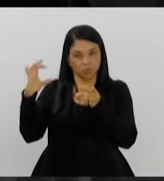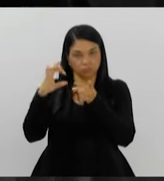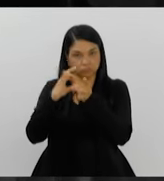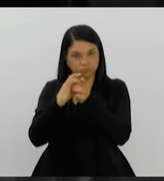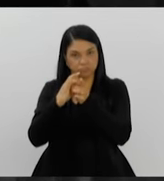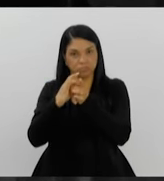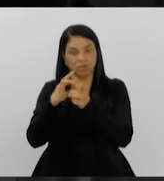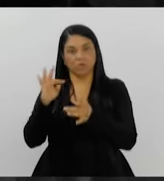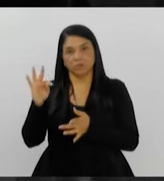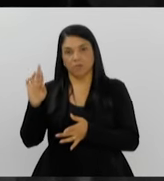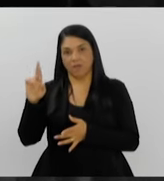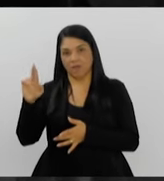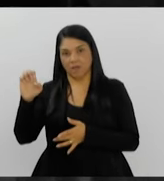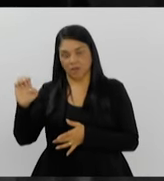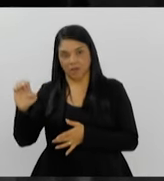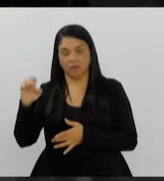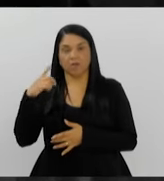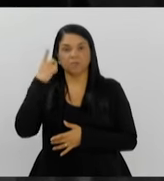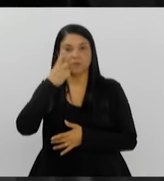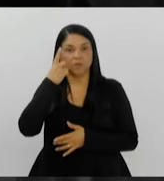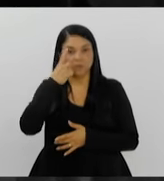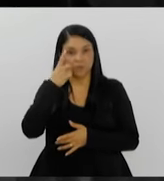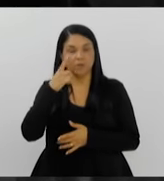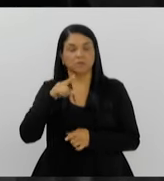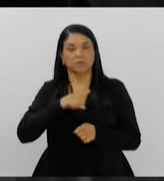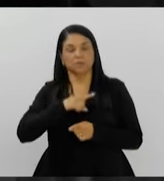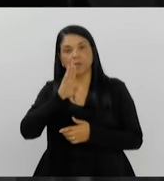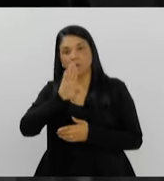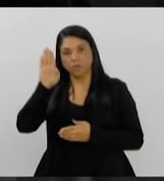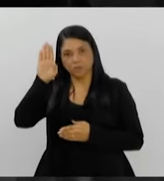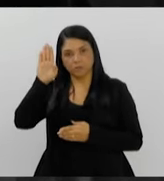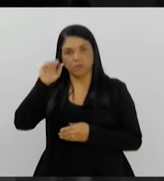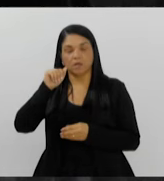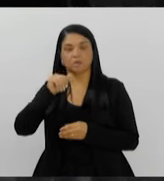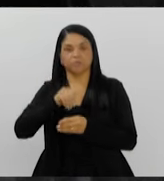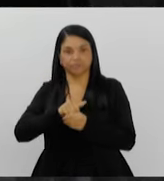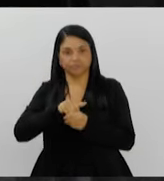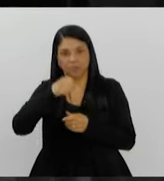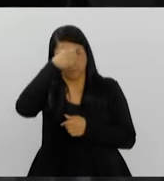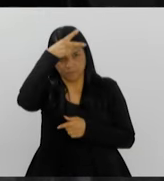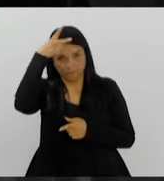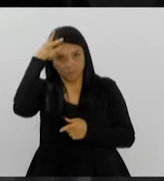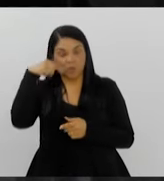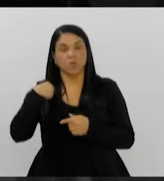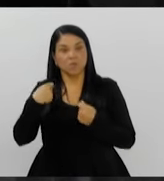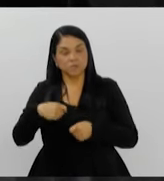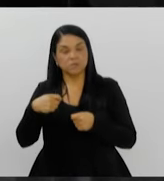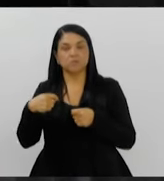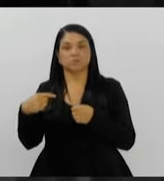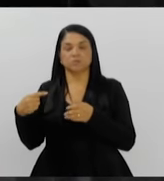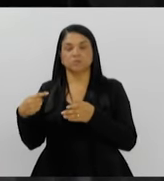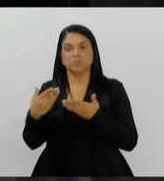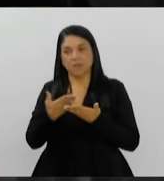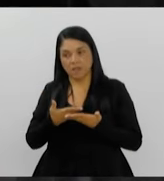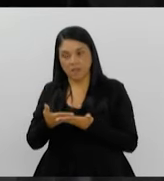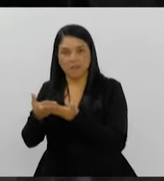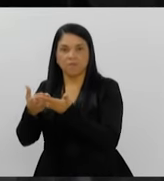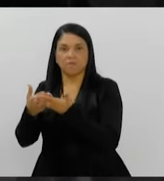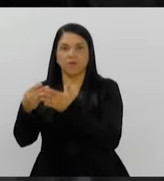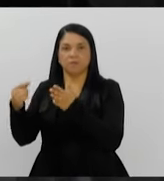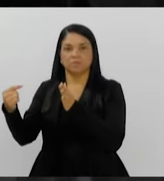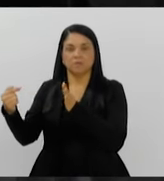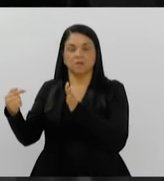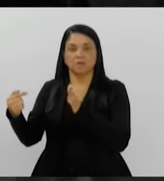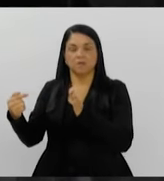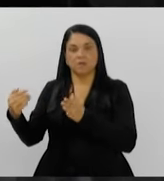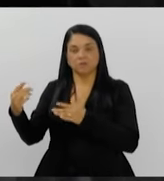deputado estadual enquanto cidadão enquanto candidato a majoritária eu preciso levar as ameaças que venam sofrendo a cada